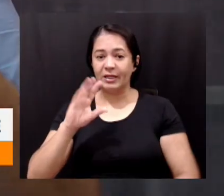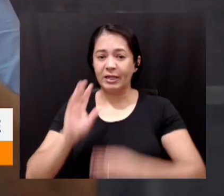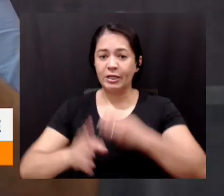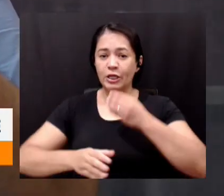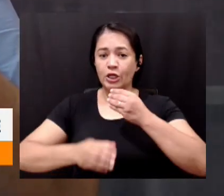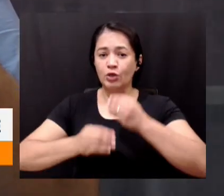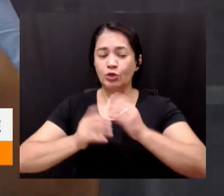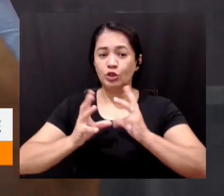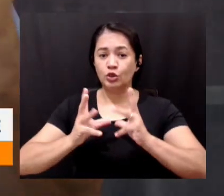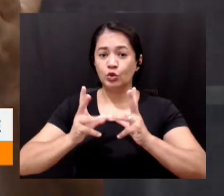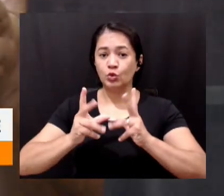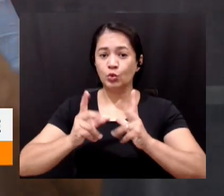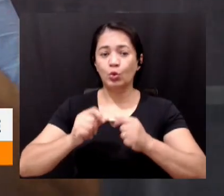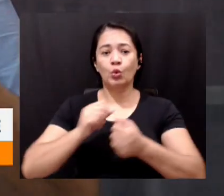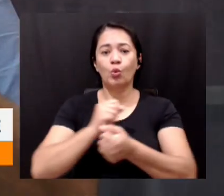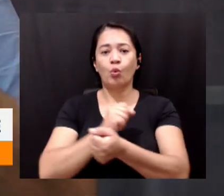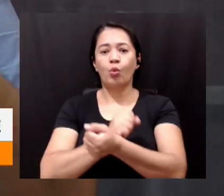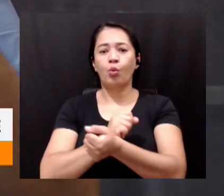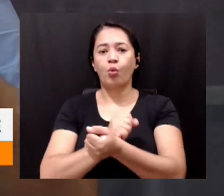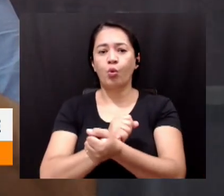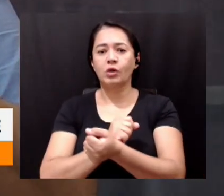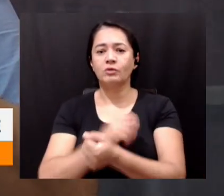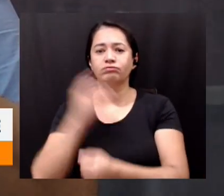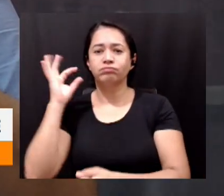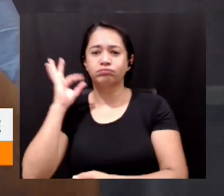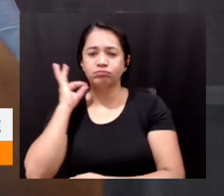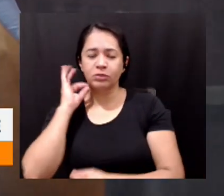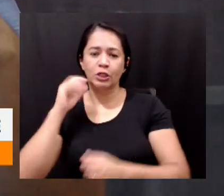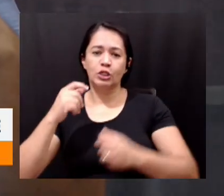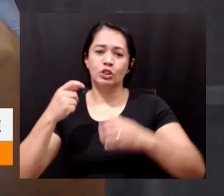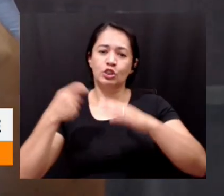né, em casas de apostas, de jogos online, né, enfim.